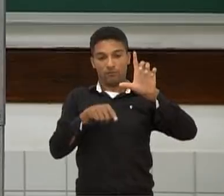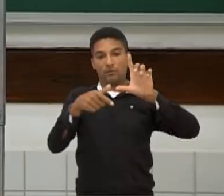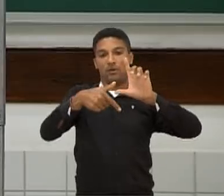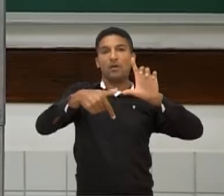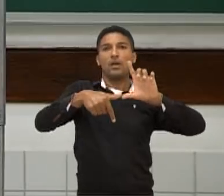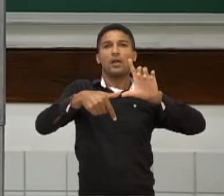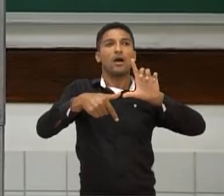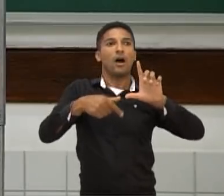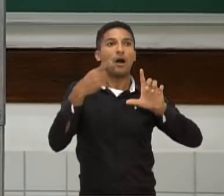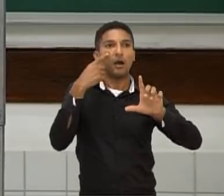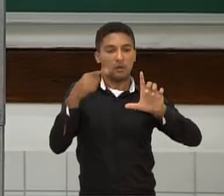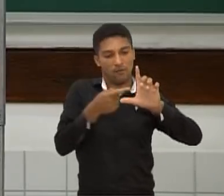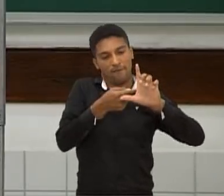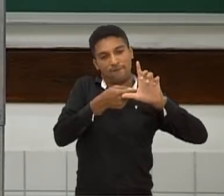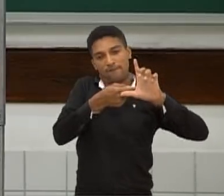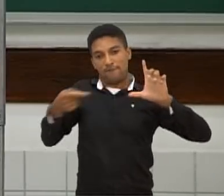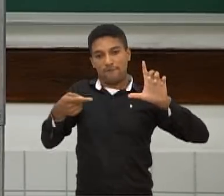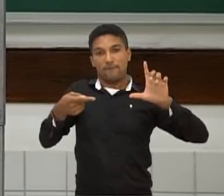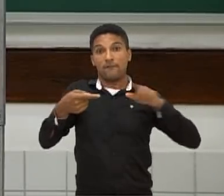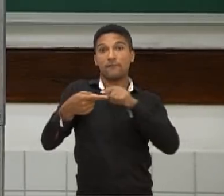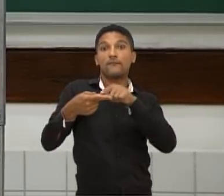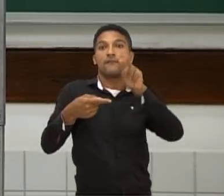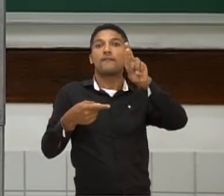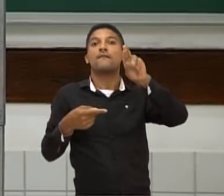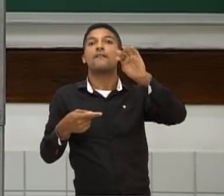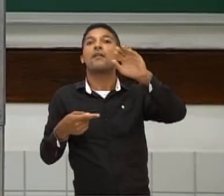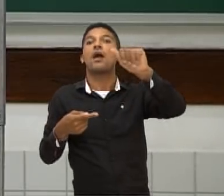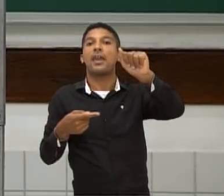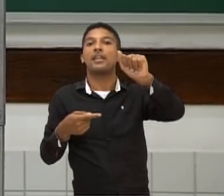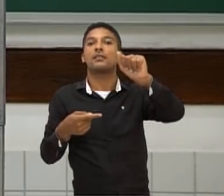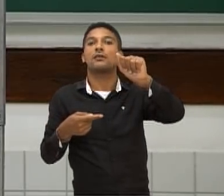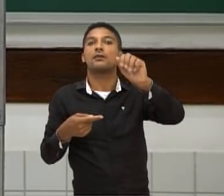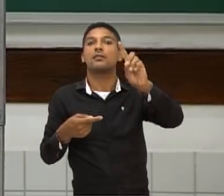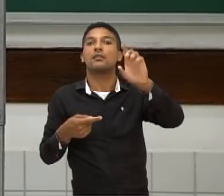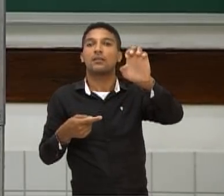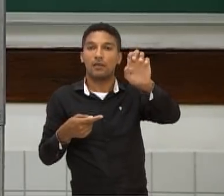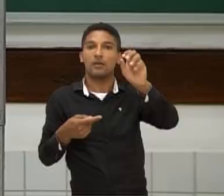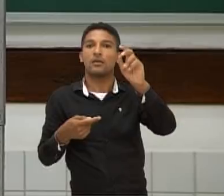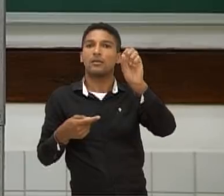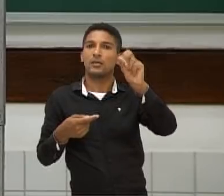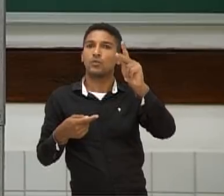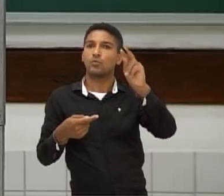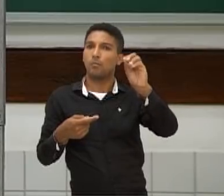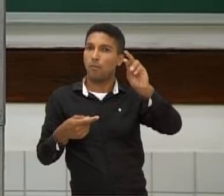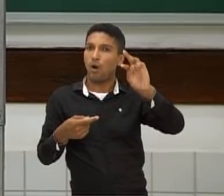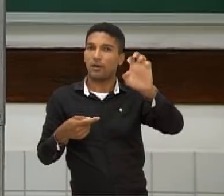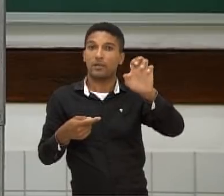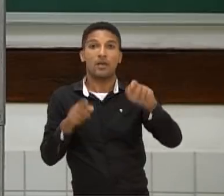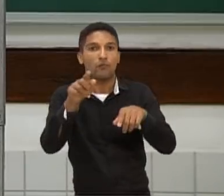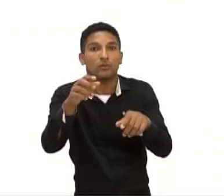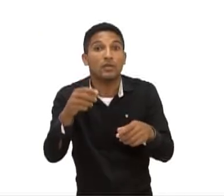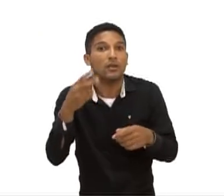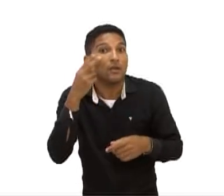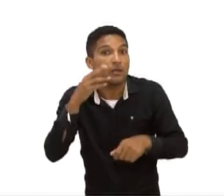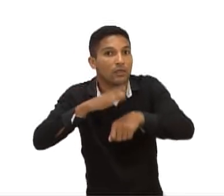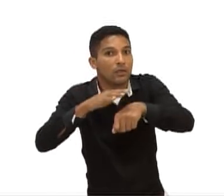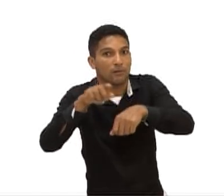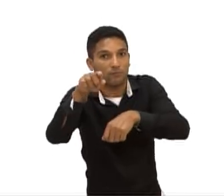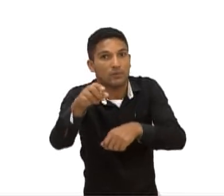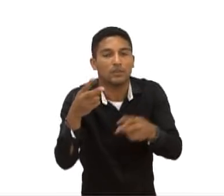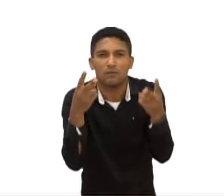de suporte. O que está acontecendo com essas pecinhas? Tá bom? Então, eu vou dar um tempinho e eu já retorno para a gente discutir isso.